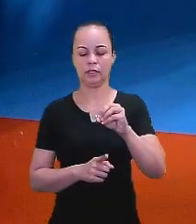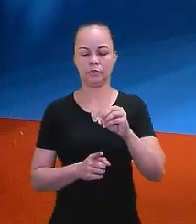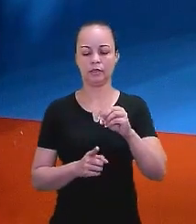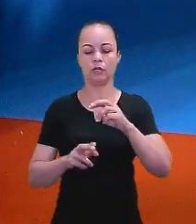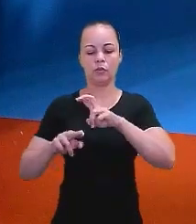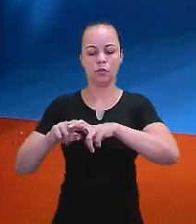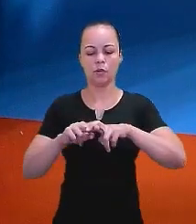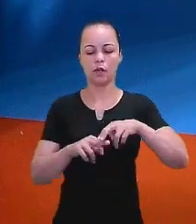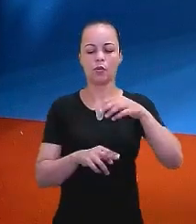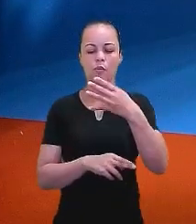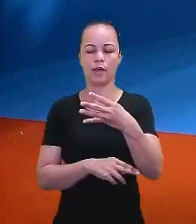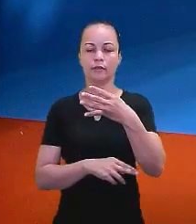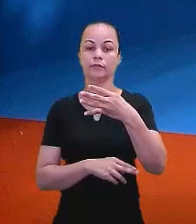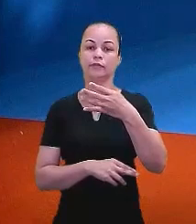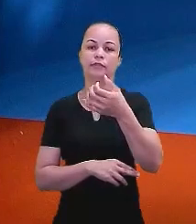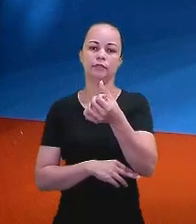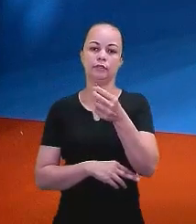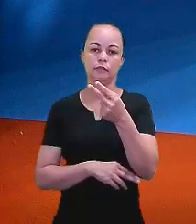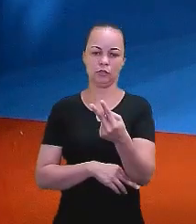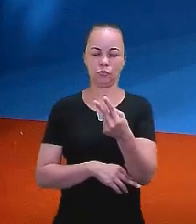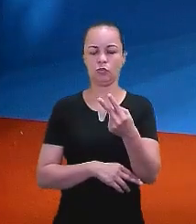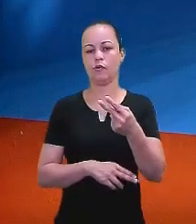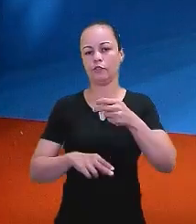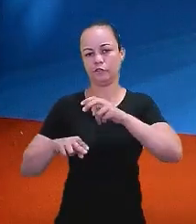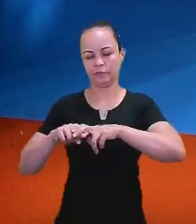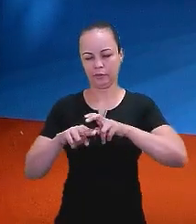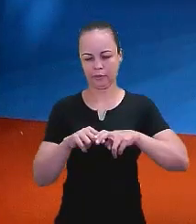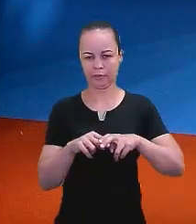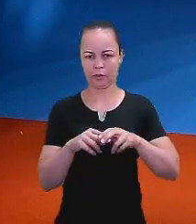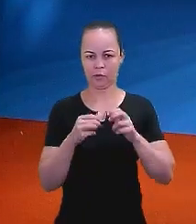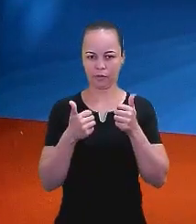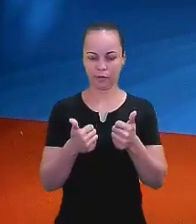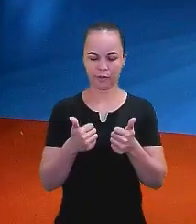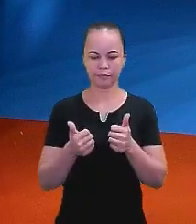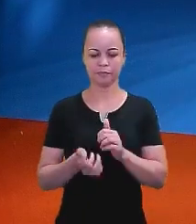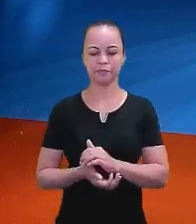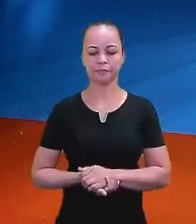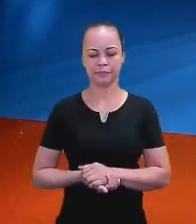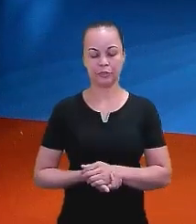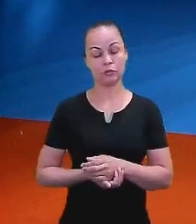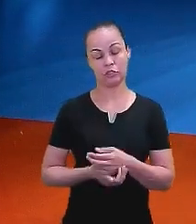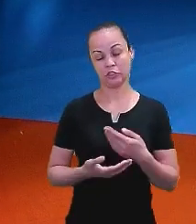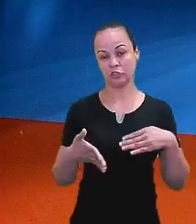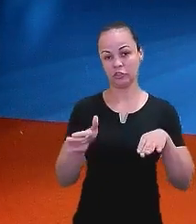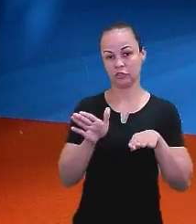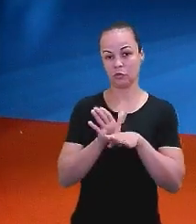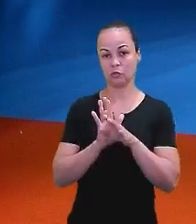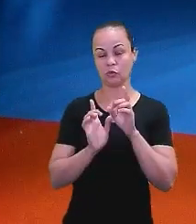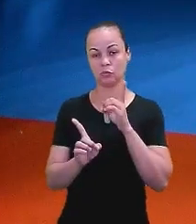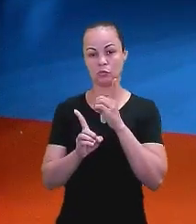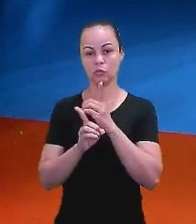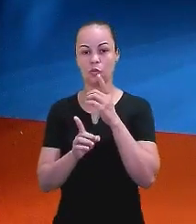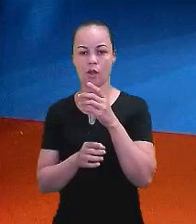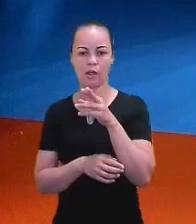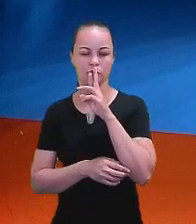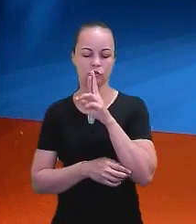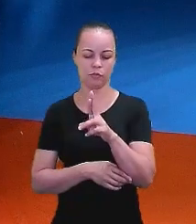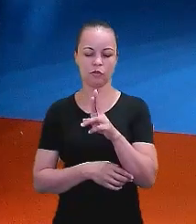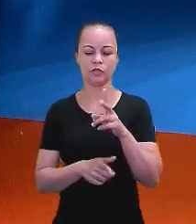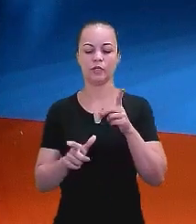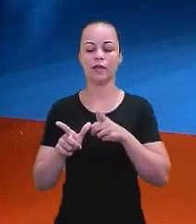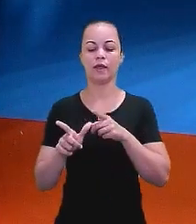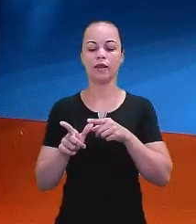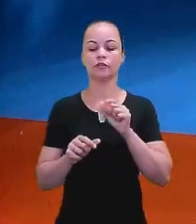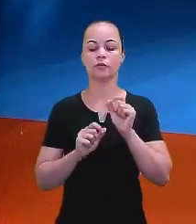462 poltronas. Beleza? Tranquilo? Então, a gente chega à resposta, né? Que é a